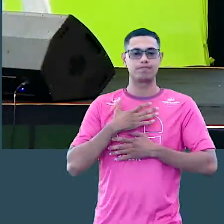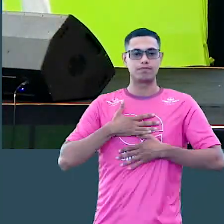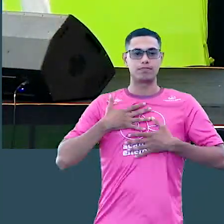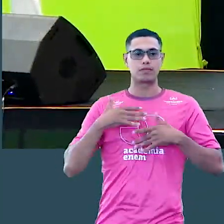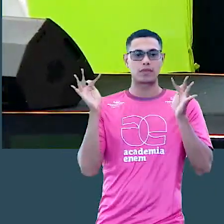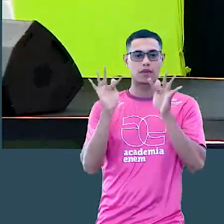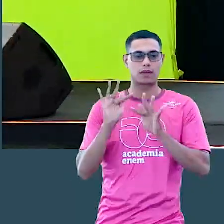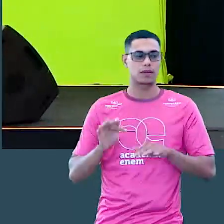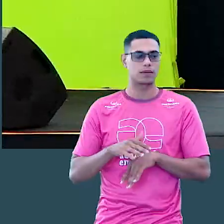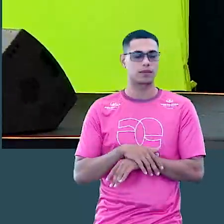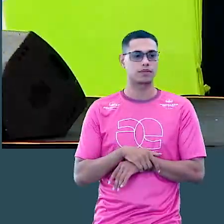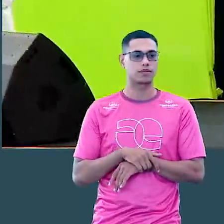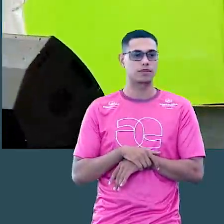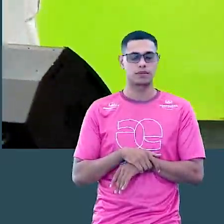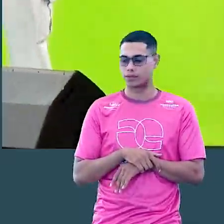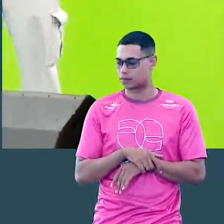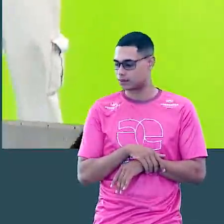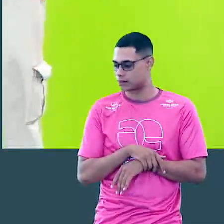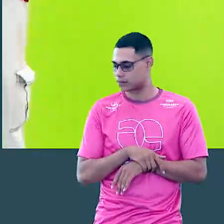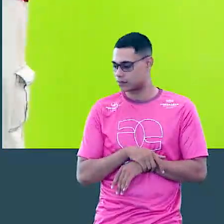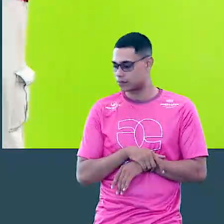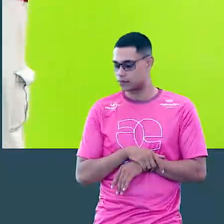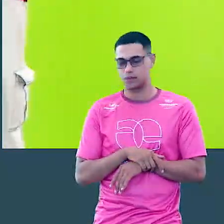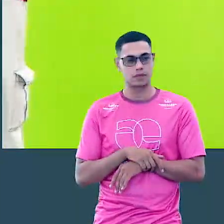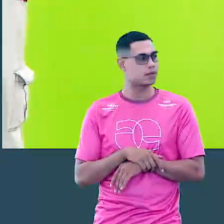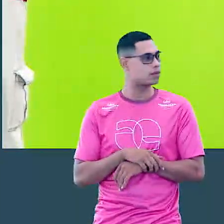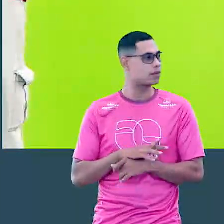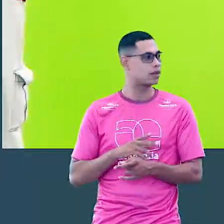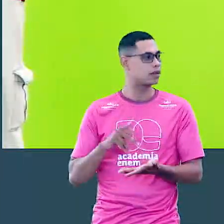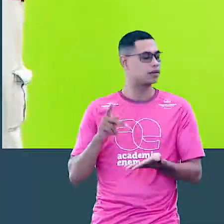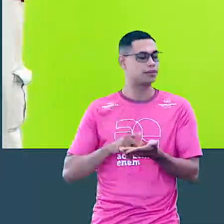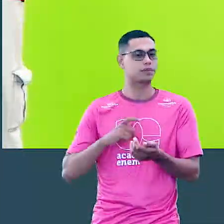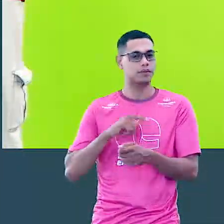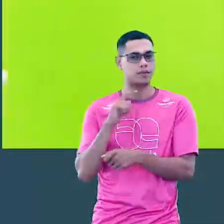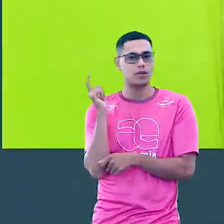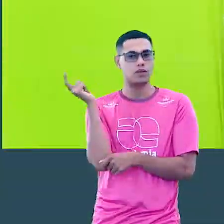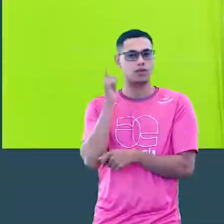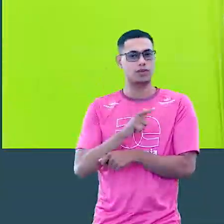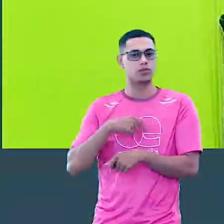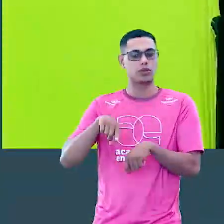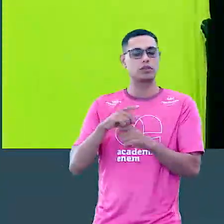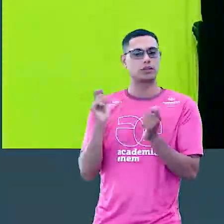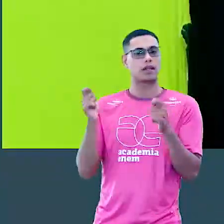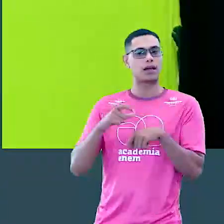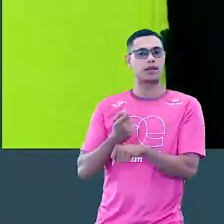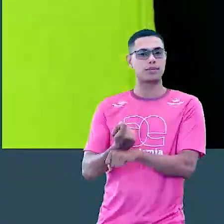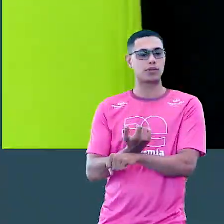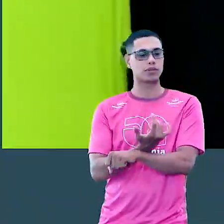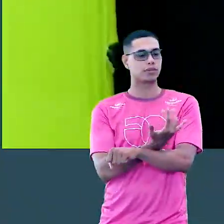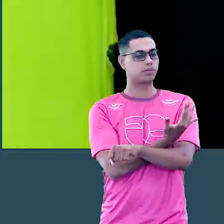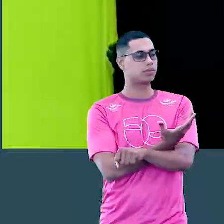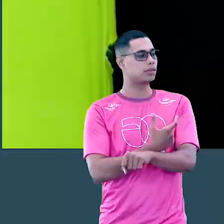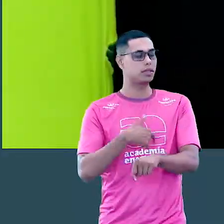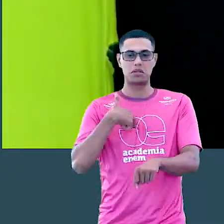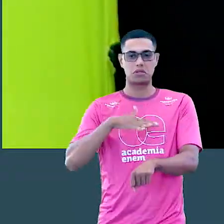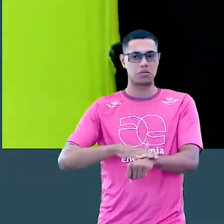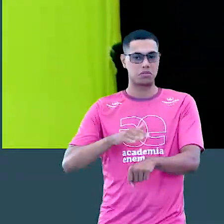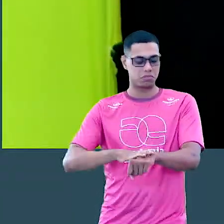hoje. E só vale a pena se tiver emoção, né? E estou aqui, ó,